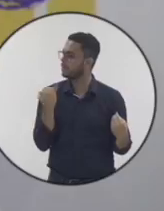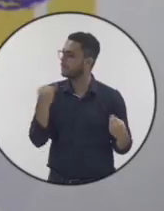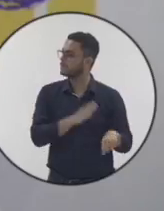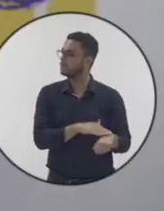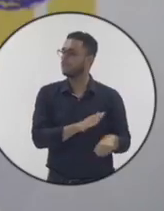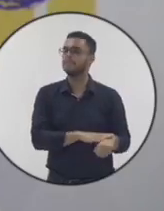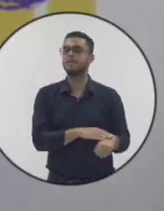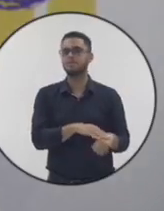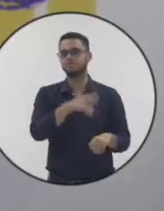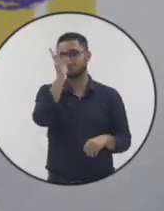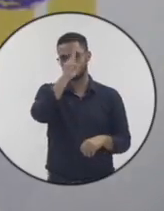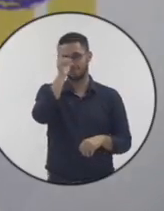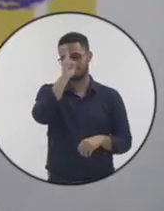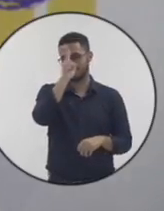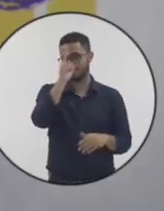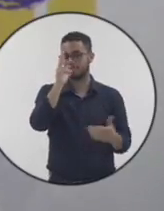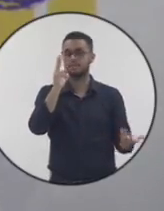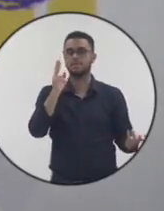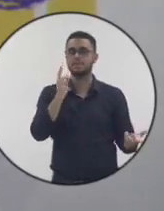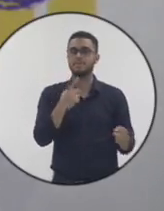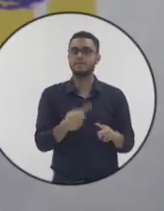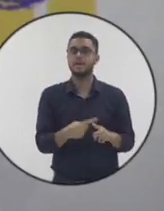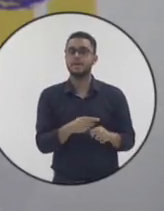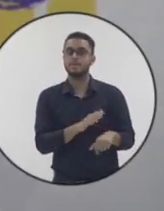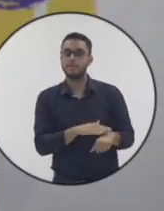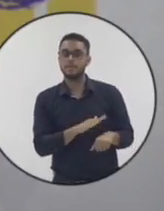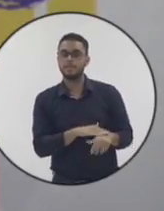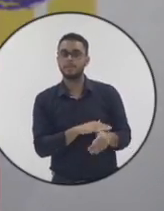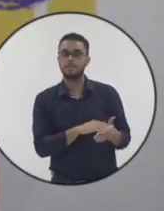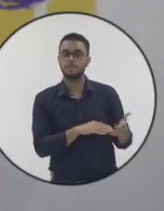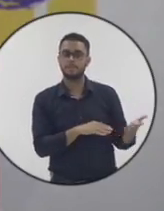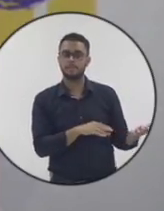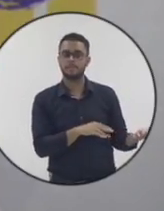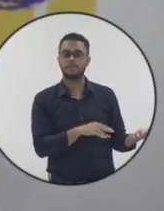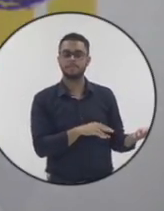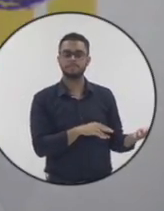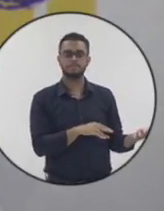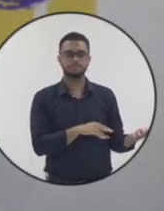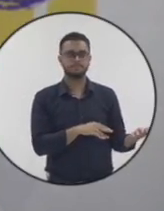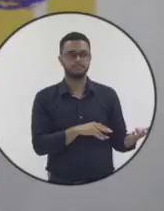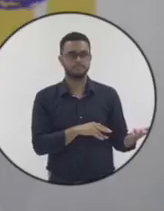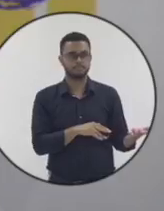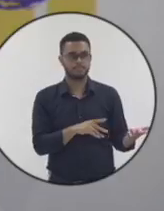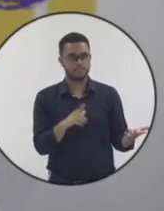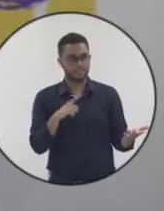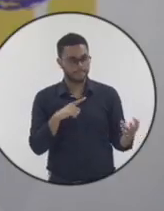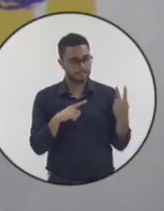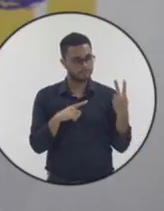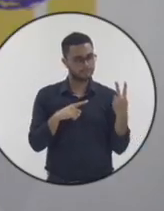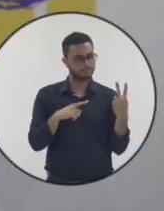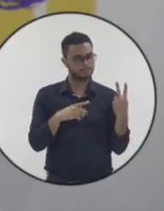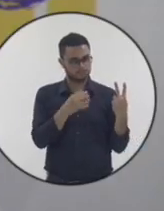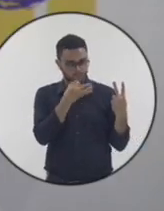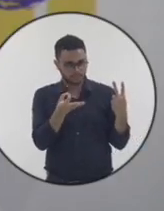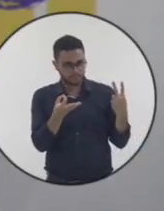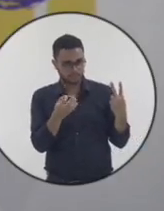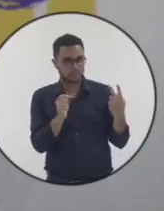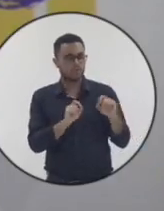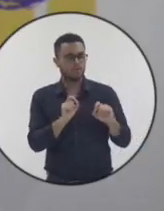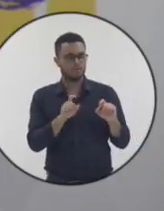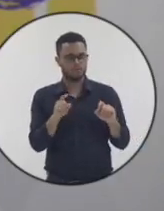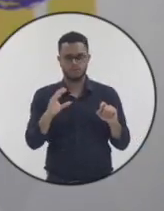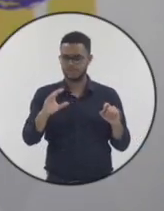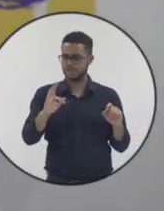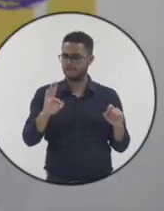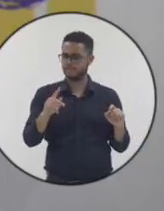histórico, né? Esse momento, ele tem duas questões, que é: mantém o CFP